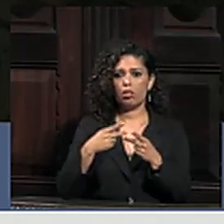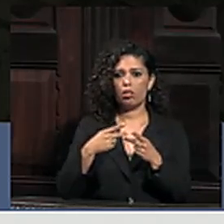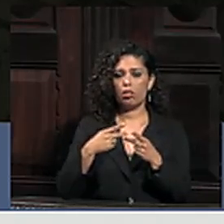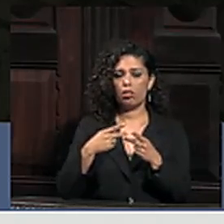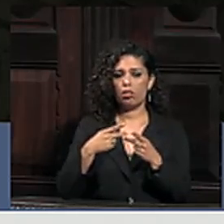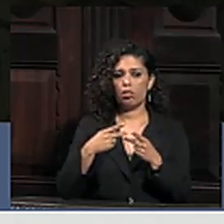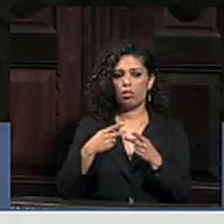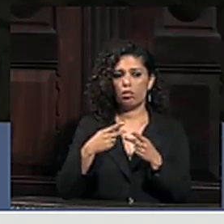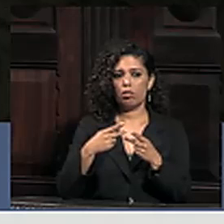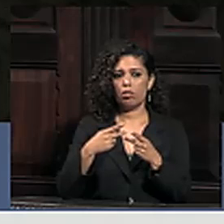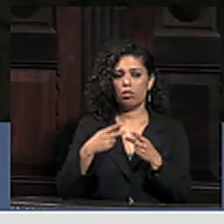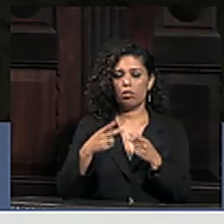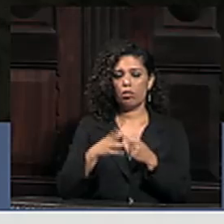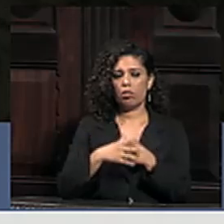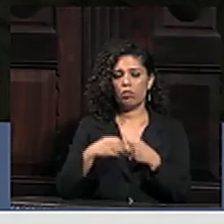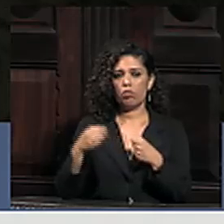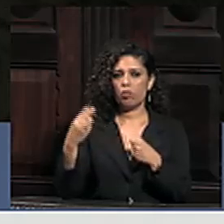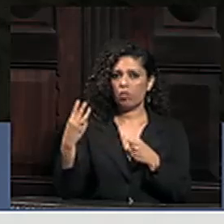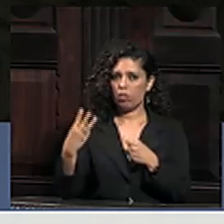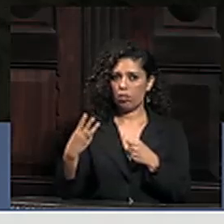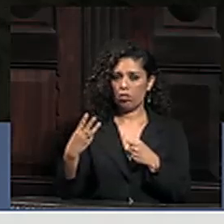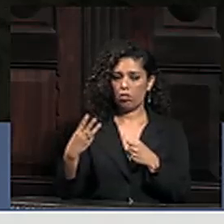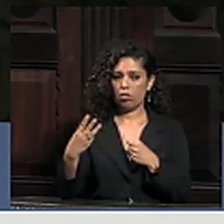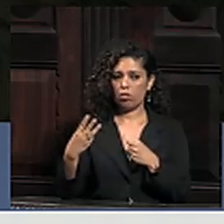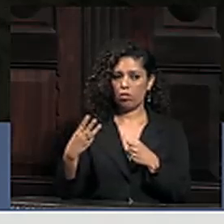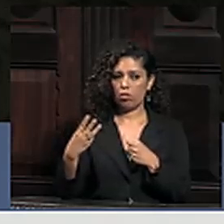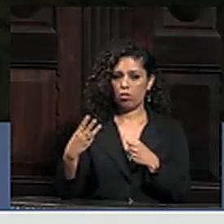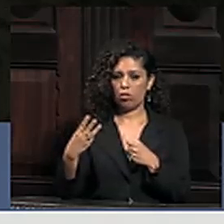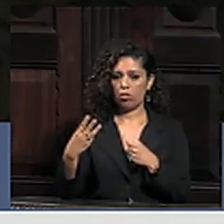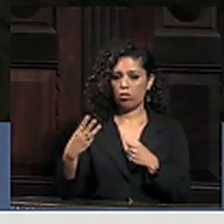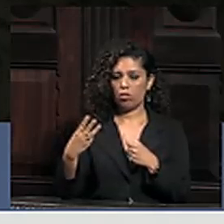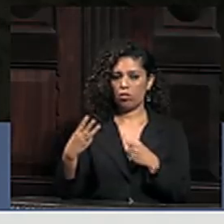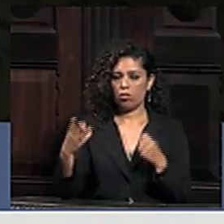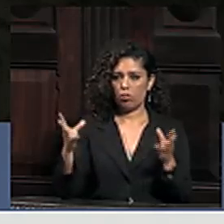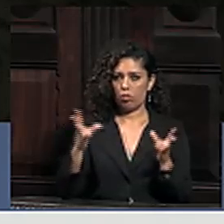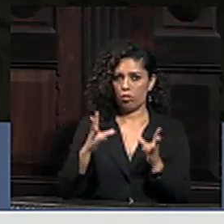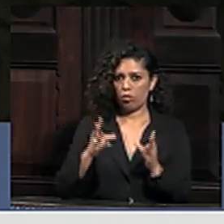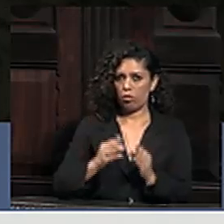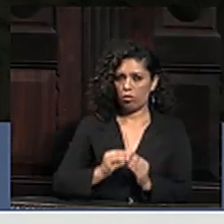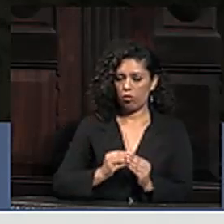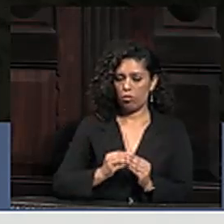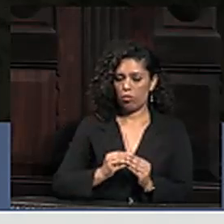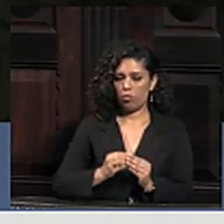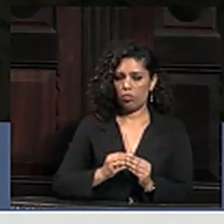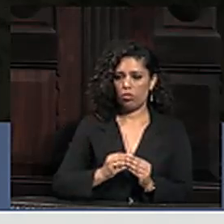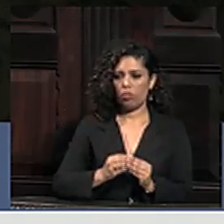o artigo 3º quanto